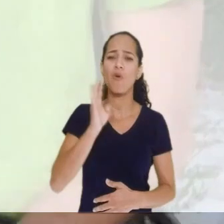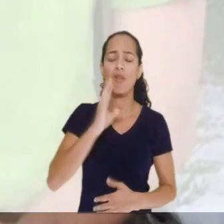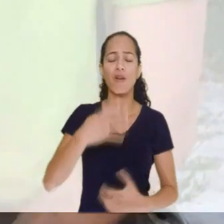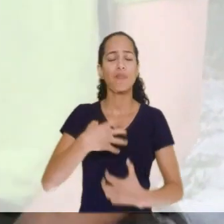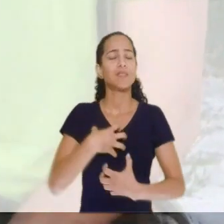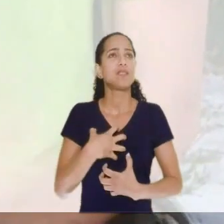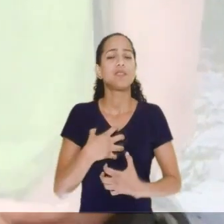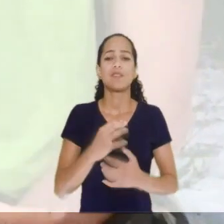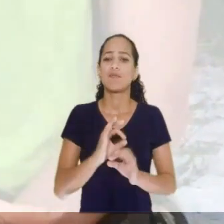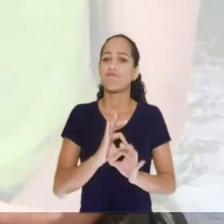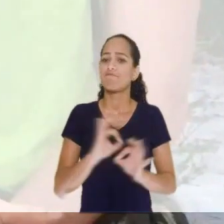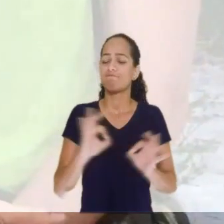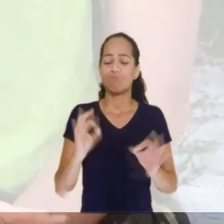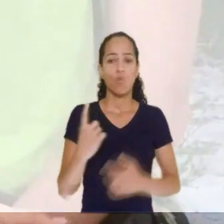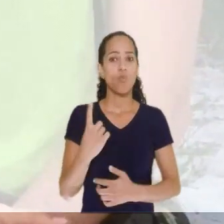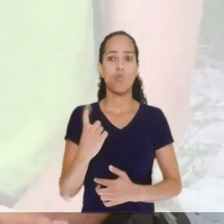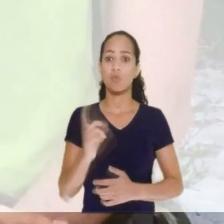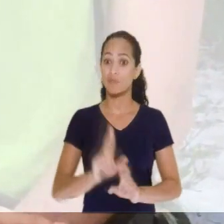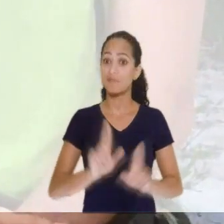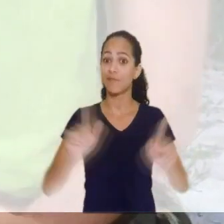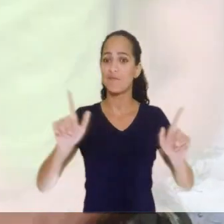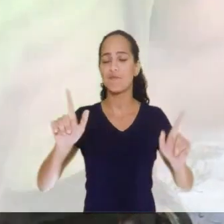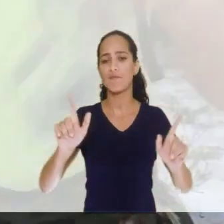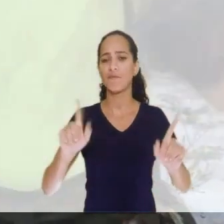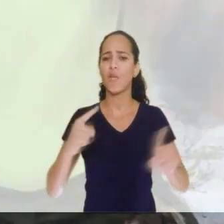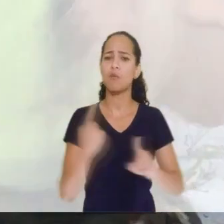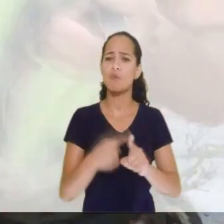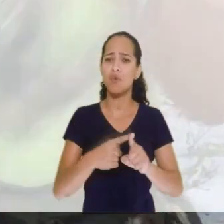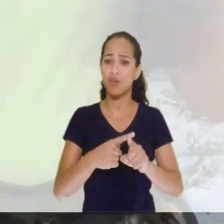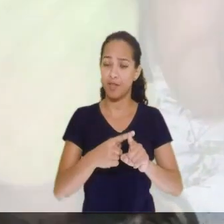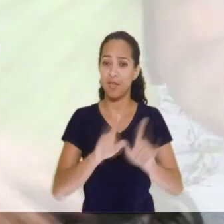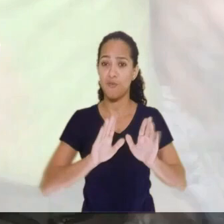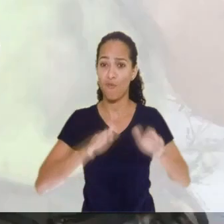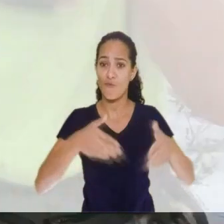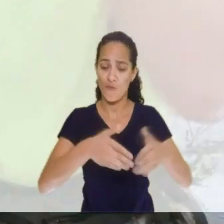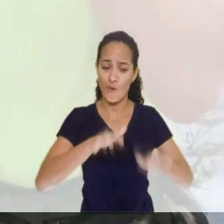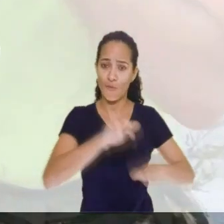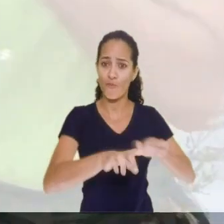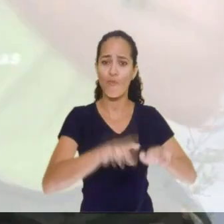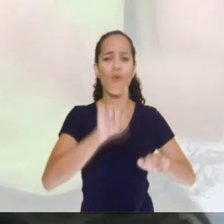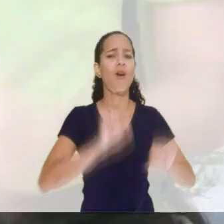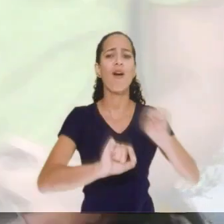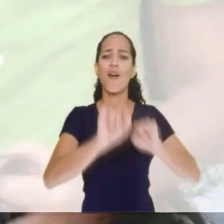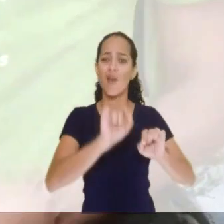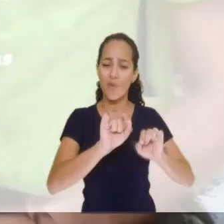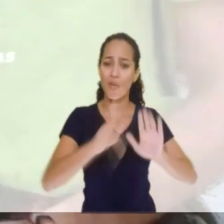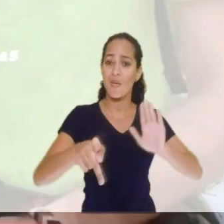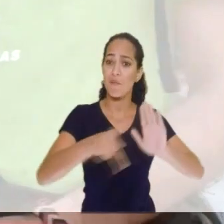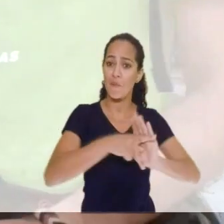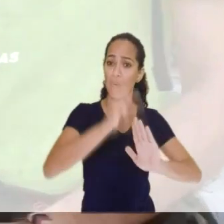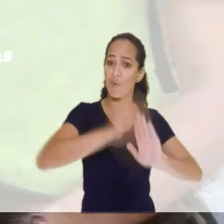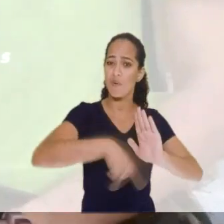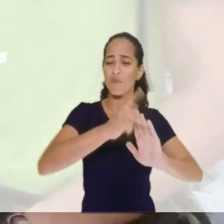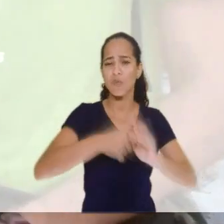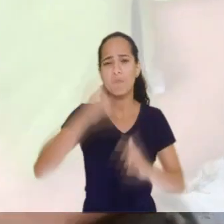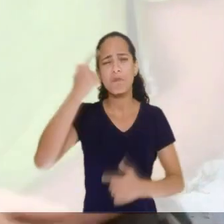o bicho, aí sim, foi uma sensação bem, bem, bem única e incrível. Porque o Dots começou com esse bicho na minha cabeça. Eu falei, eu